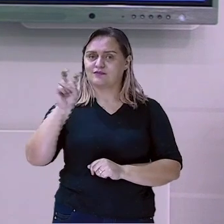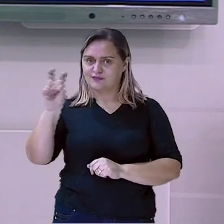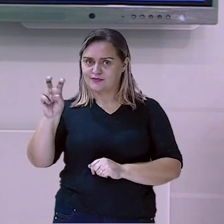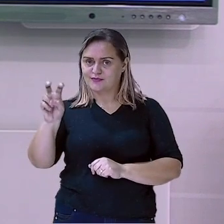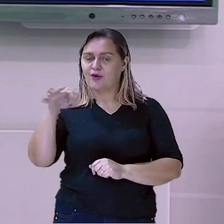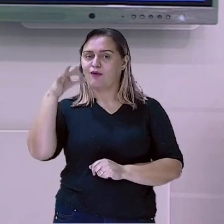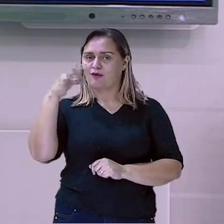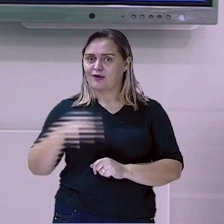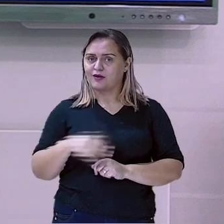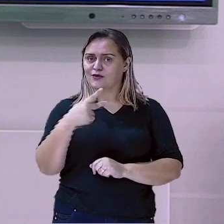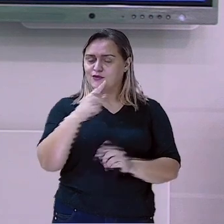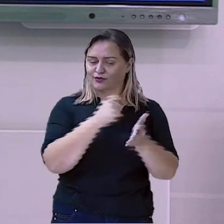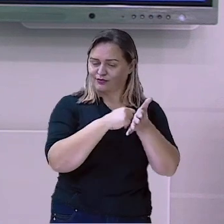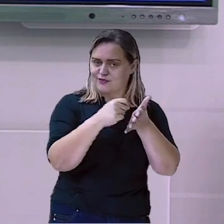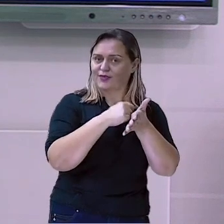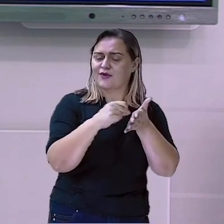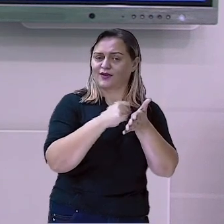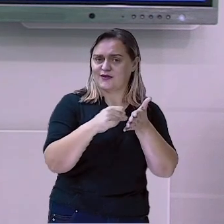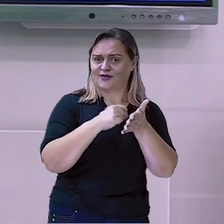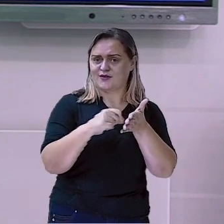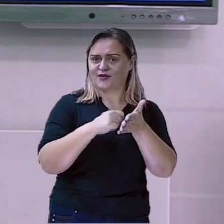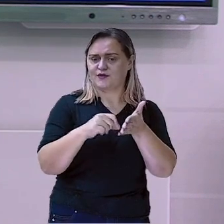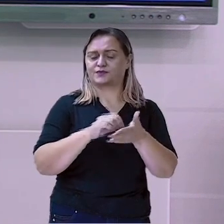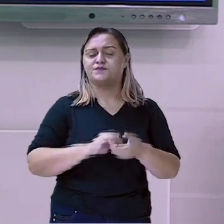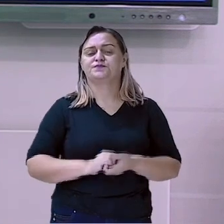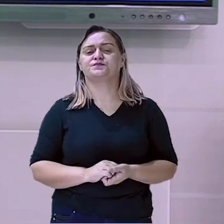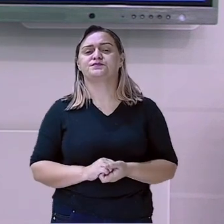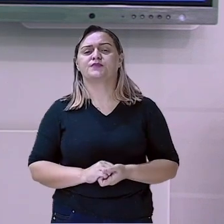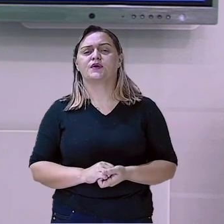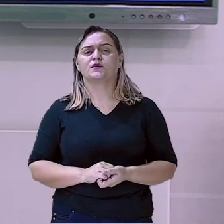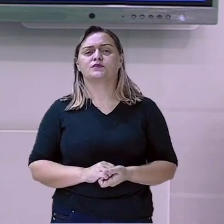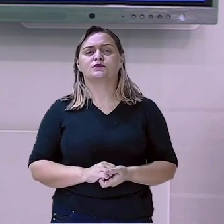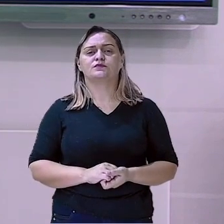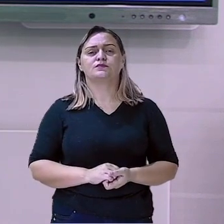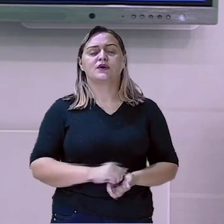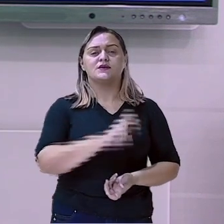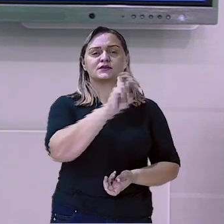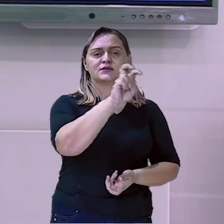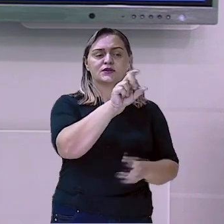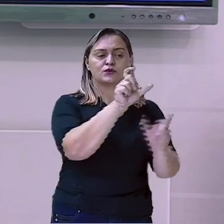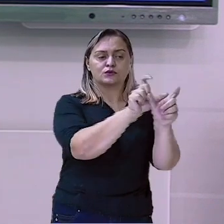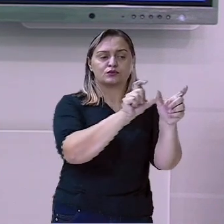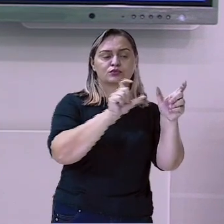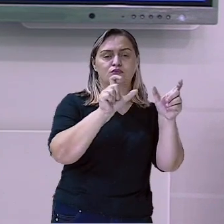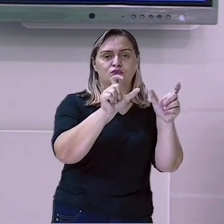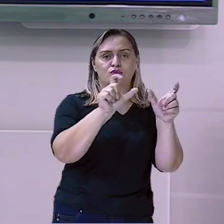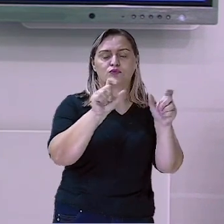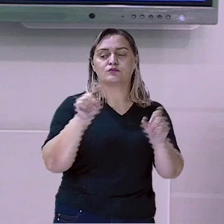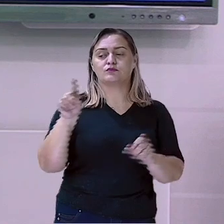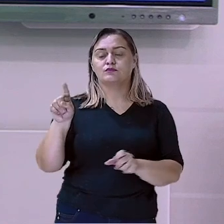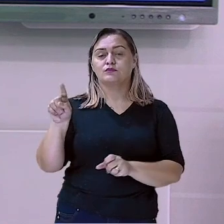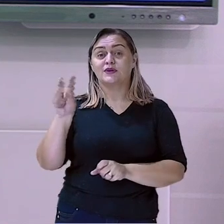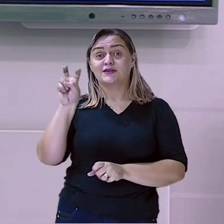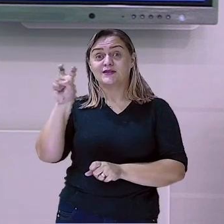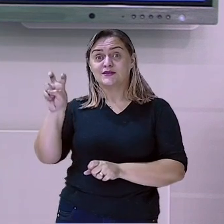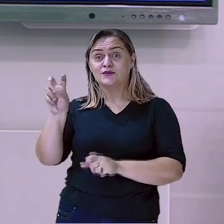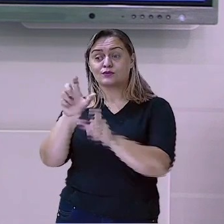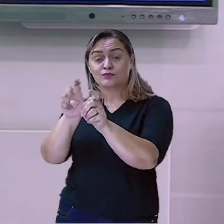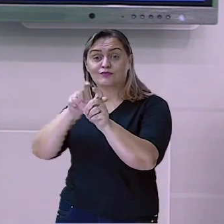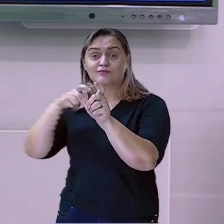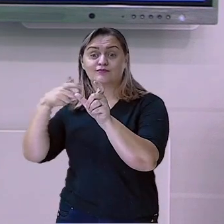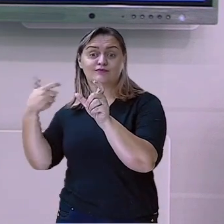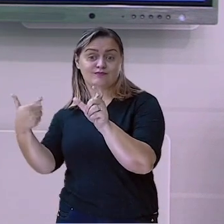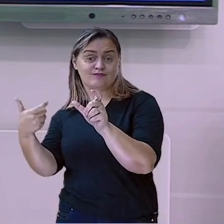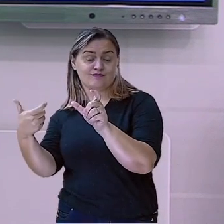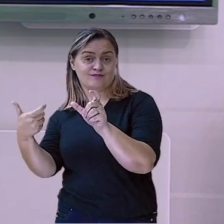Em seu caderno, então, escreva 5 palavras sinônimas e 5 antônimas. Muito obrigado pela aula de hoje. E